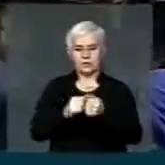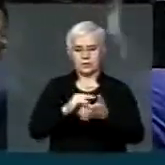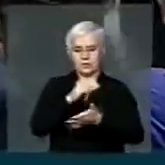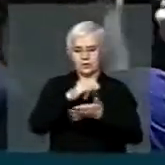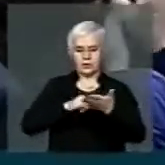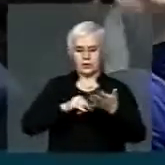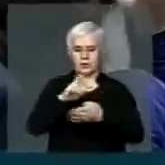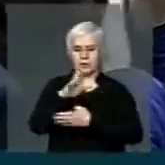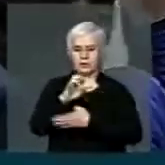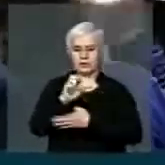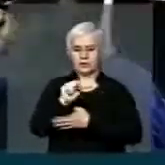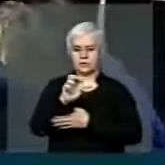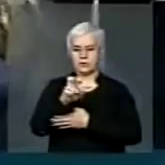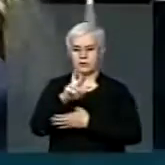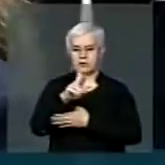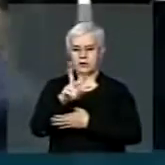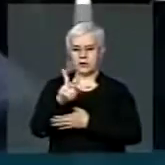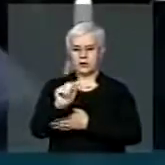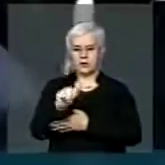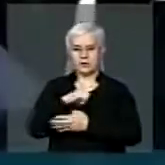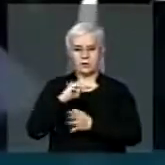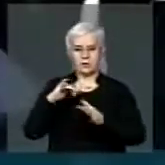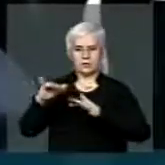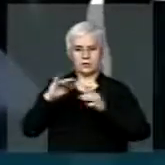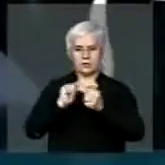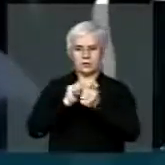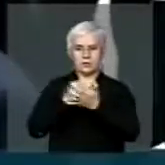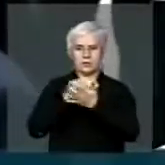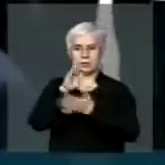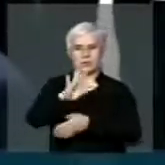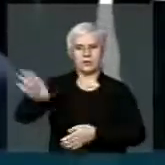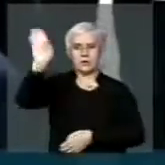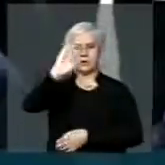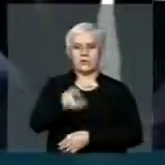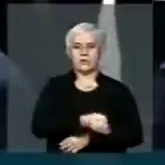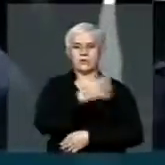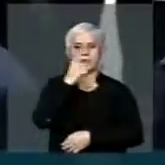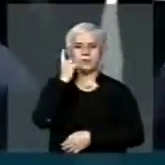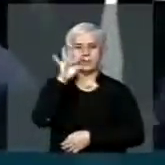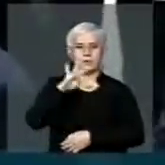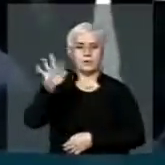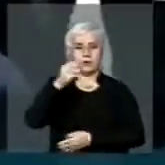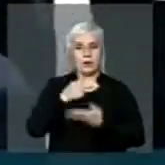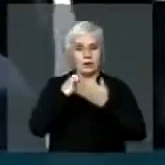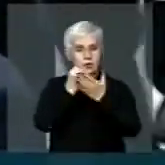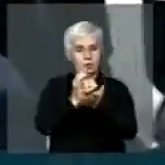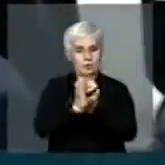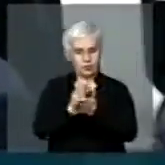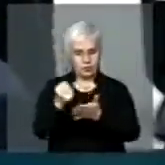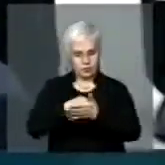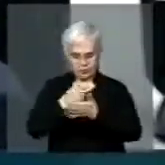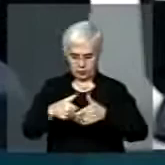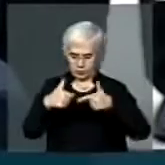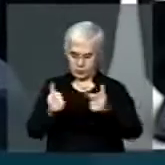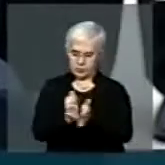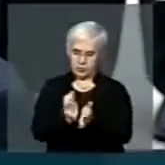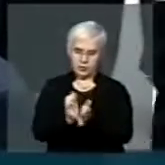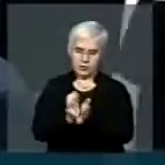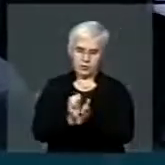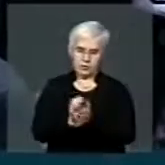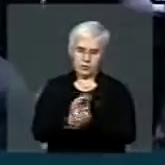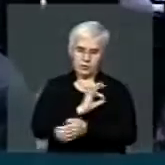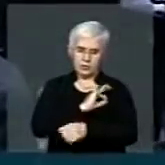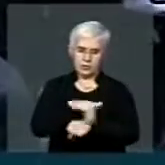de reserva. Há um movimento nacional, inclusive há vários deputados federais apoiando esse movimento para que